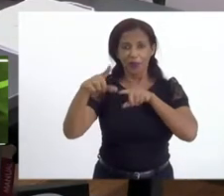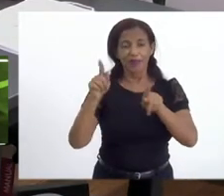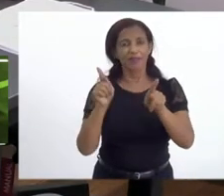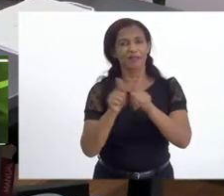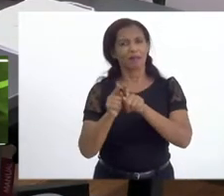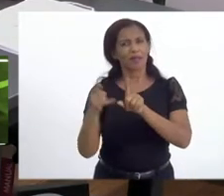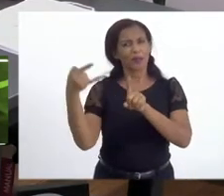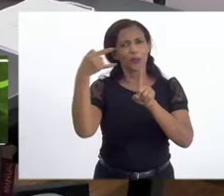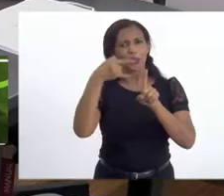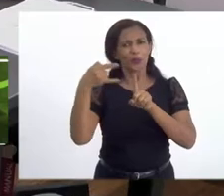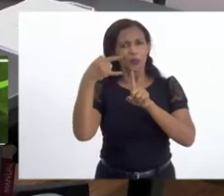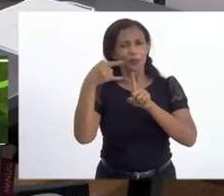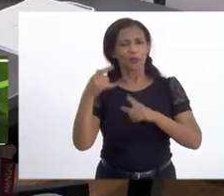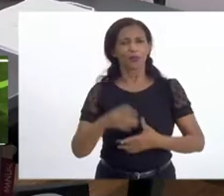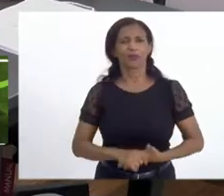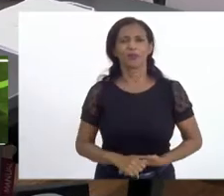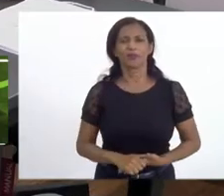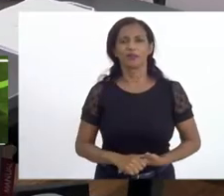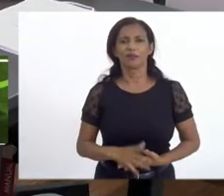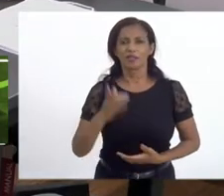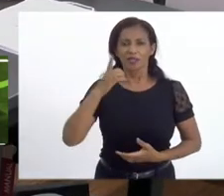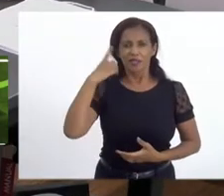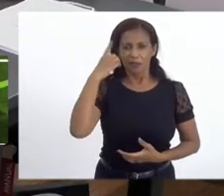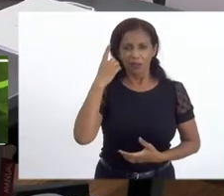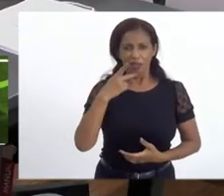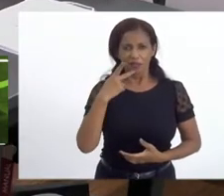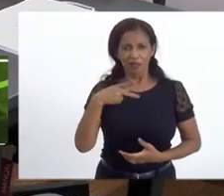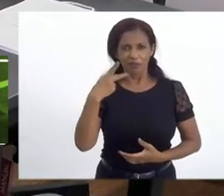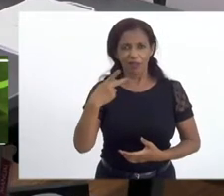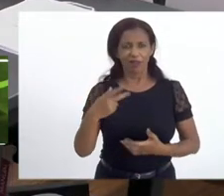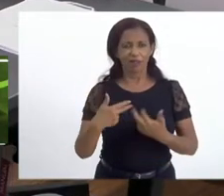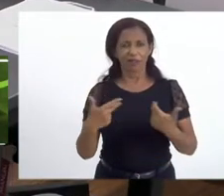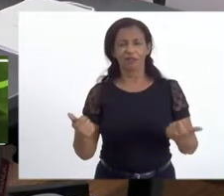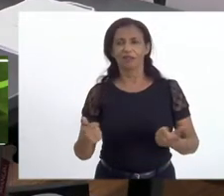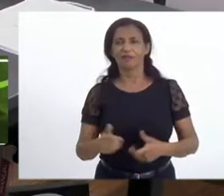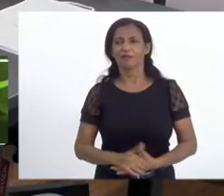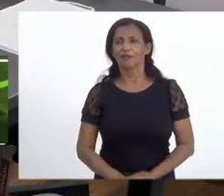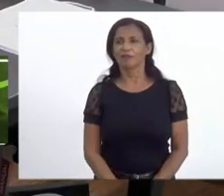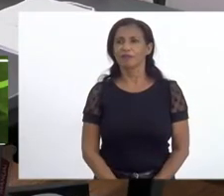também. Deputado, gostaria de fazer suas colocações?